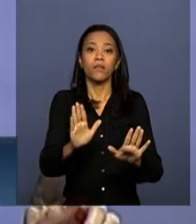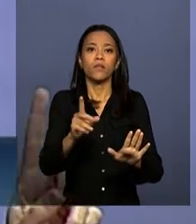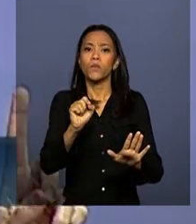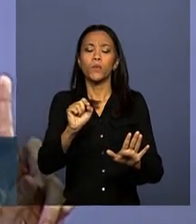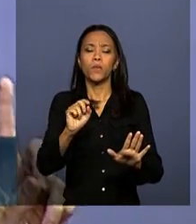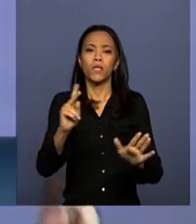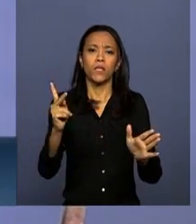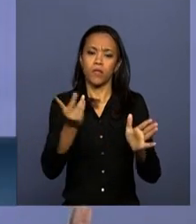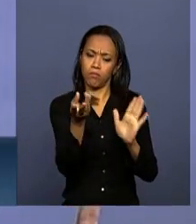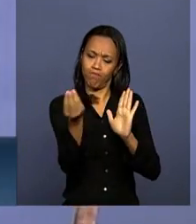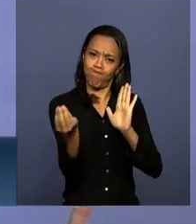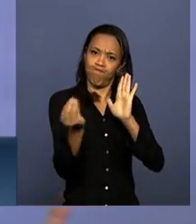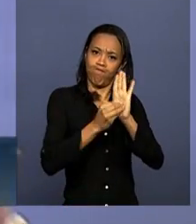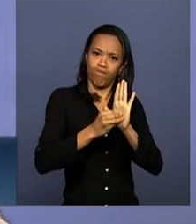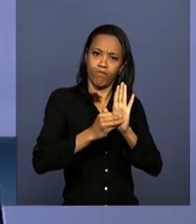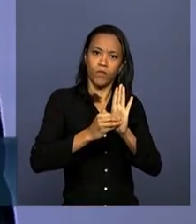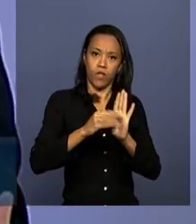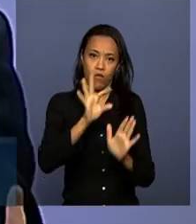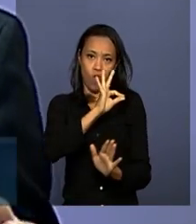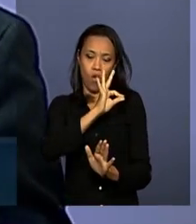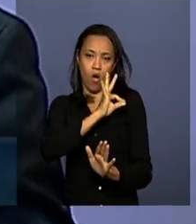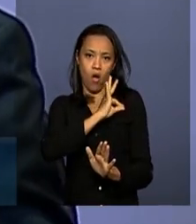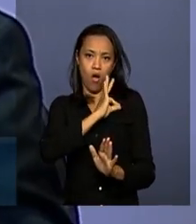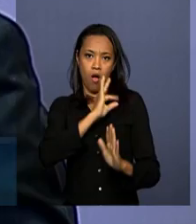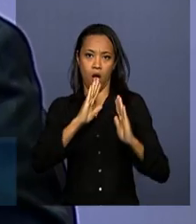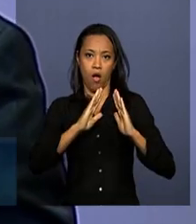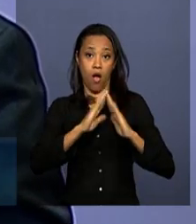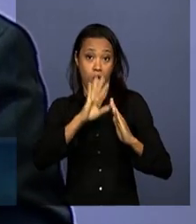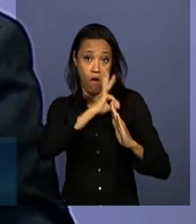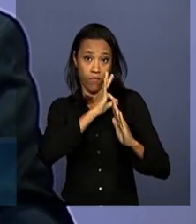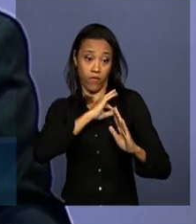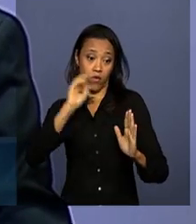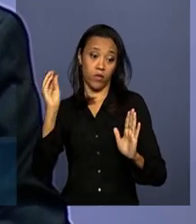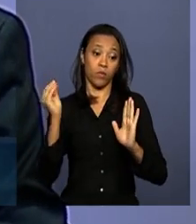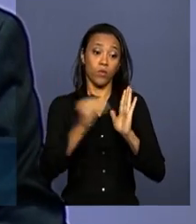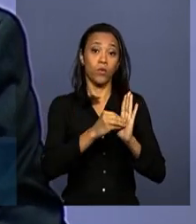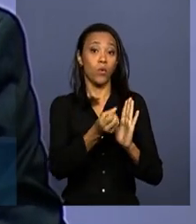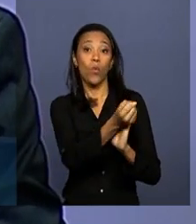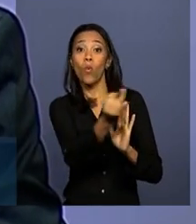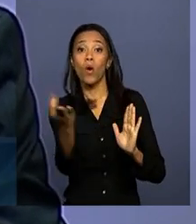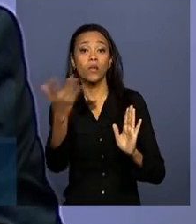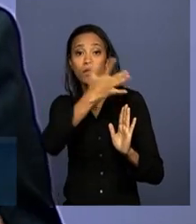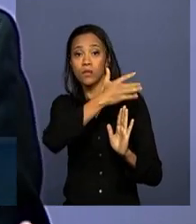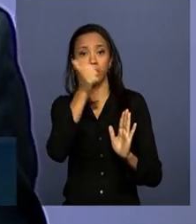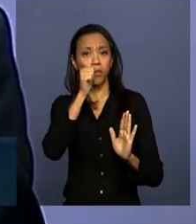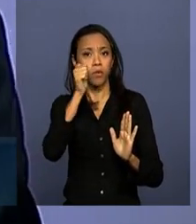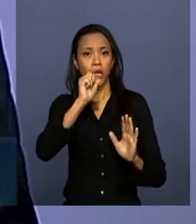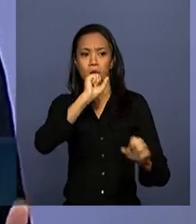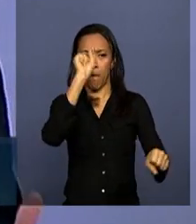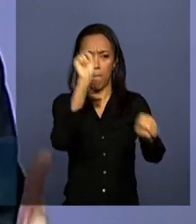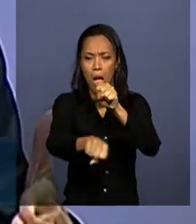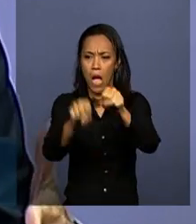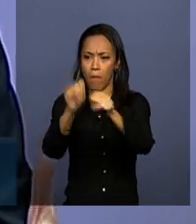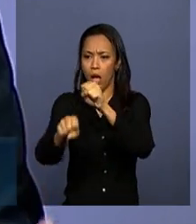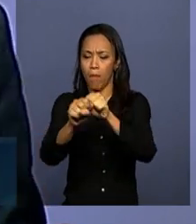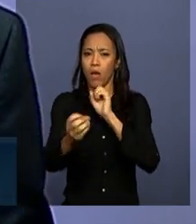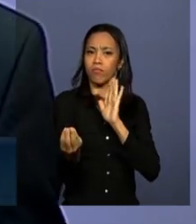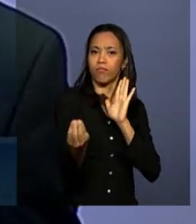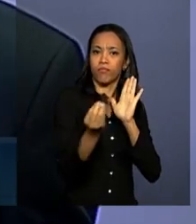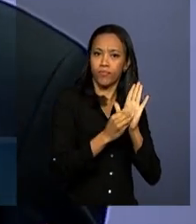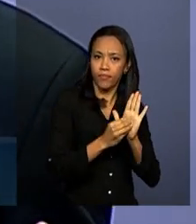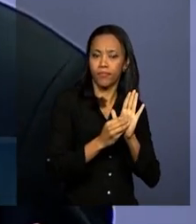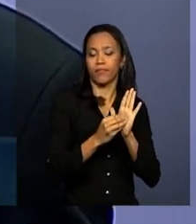violências registrados, e é importante isso que a ministra Ideli destacou, né? Porque cada vez mais, com a